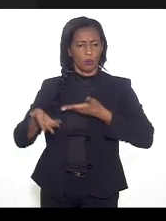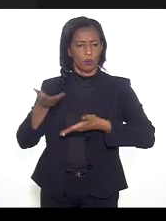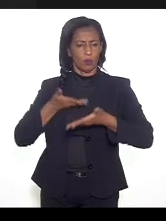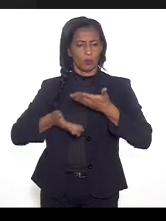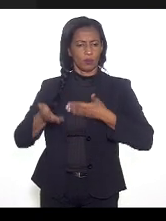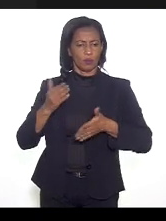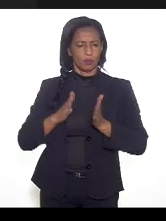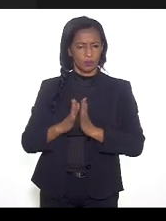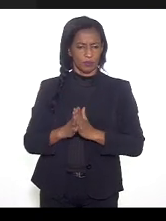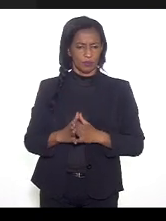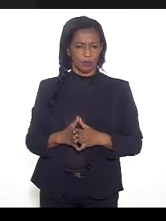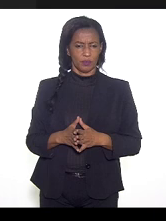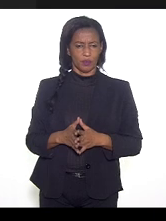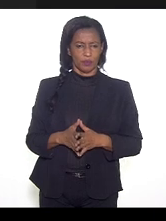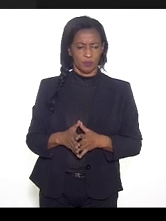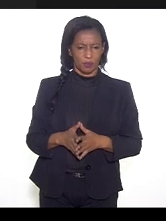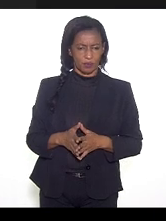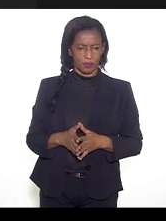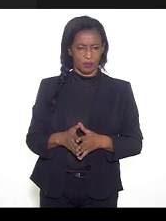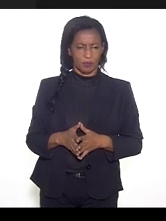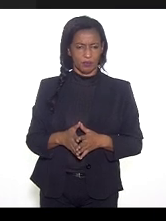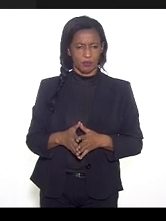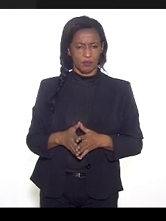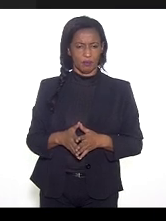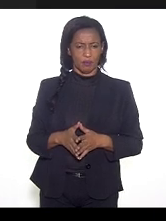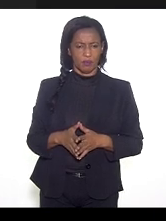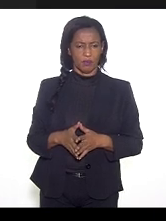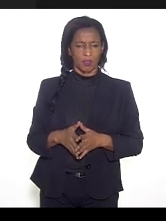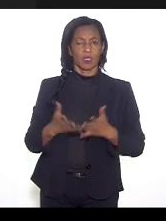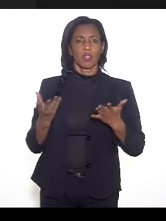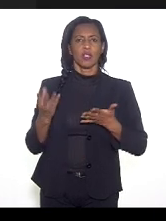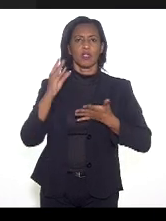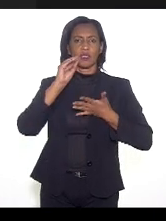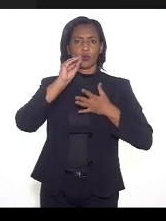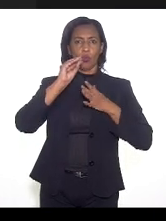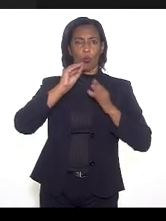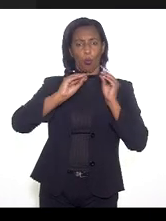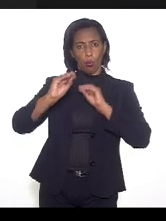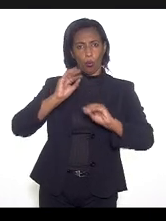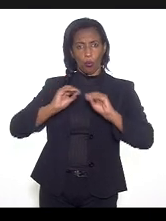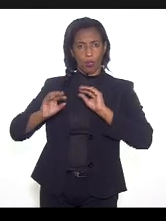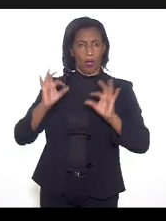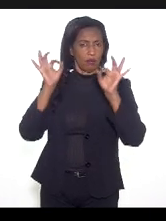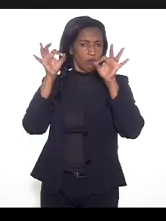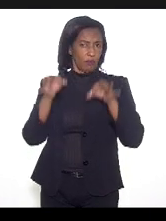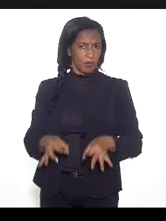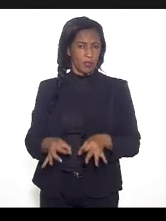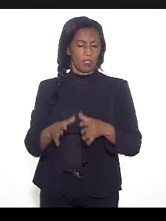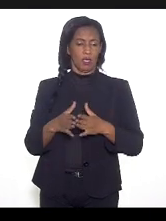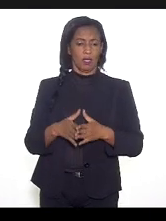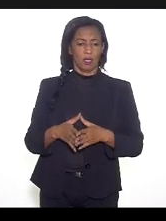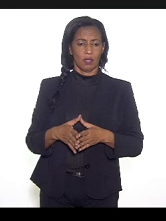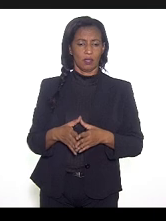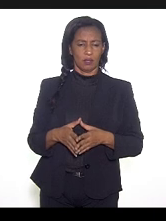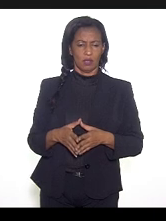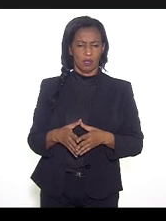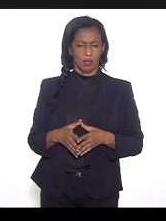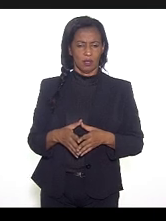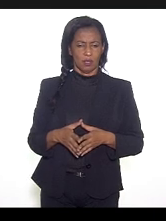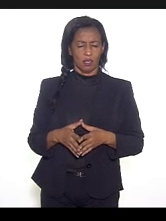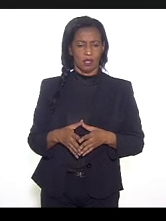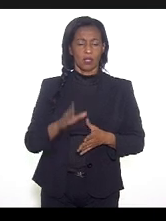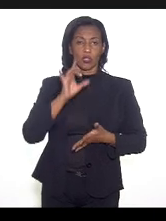esse entendimento e as questões sejam colocadas de forma exata, para que a gente responda uma a